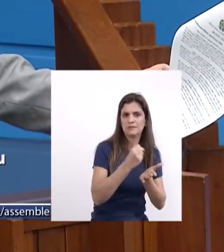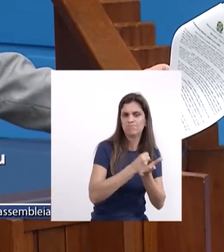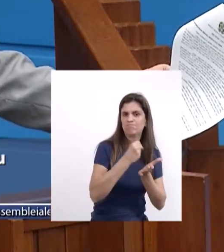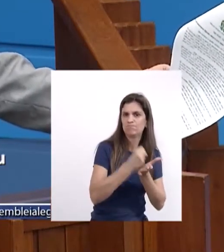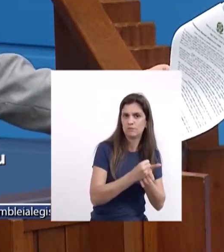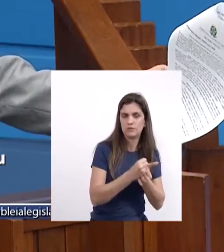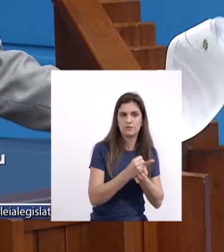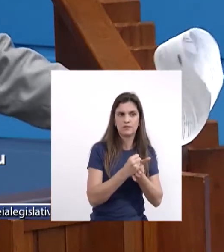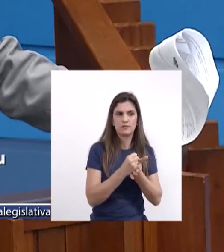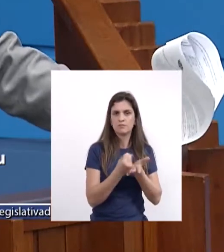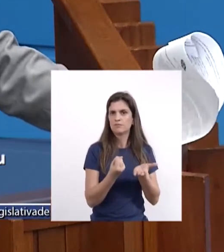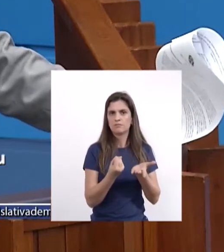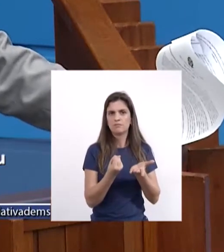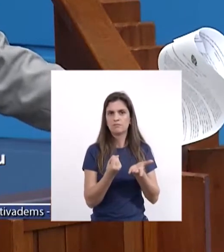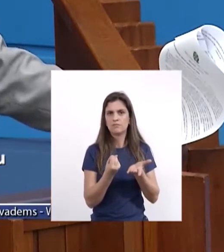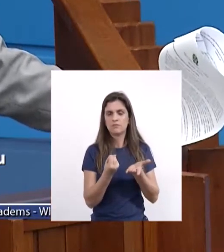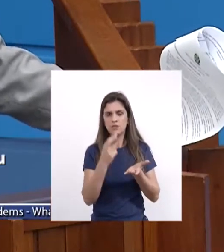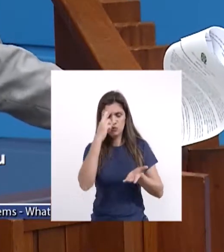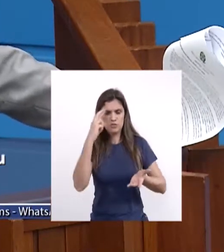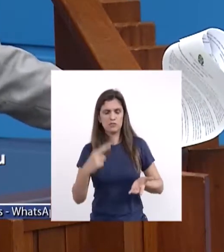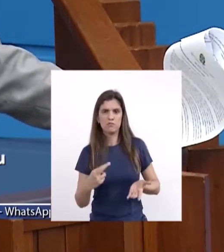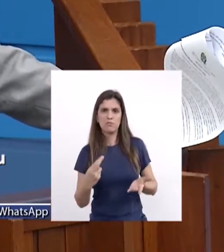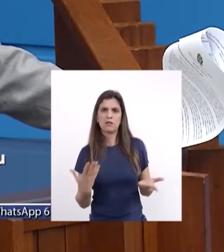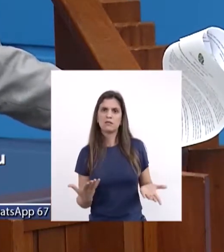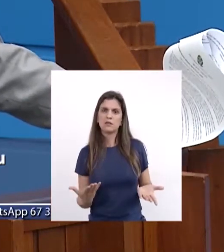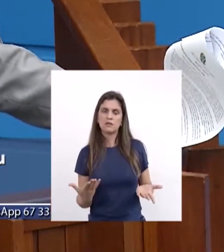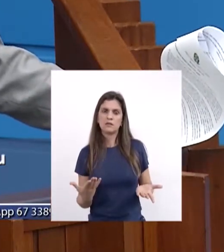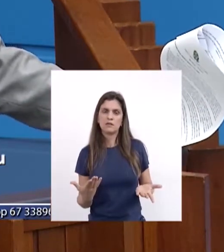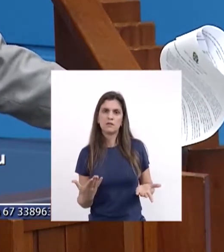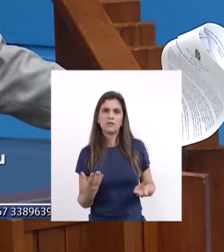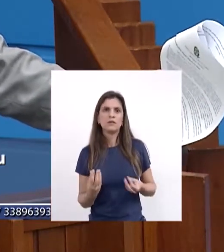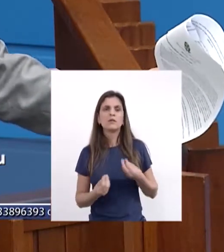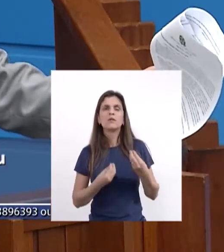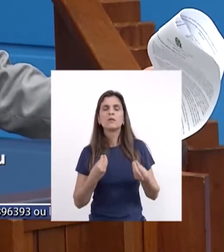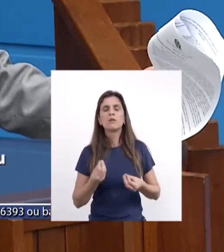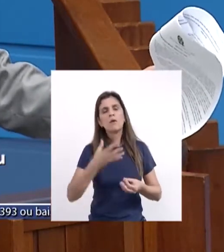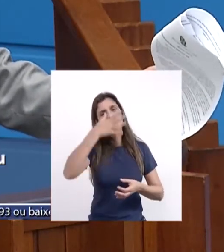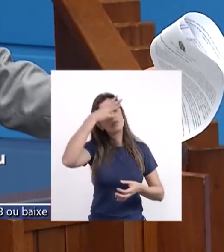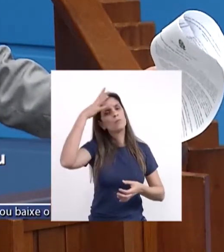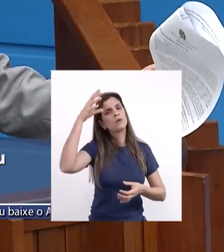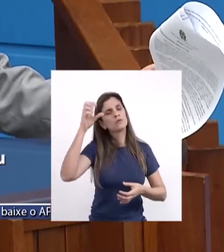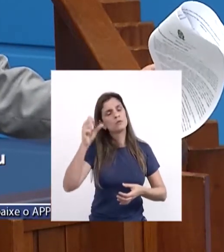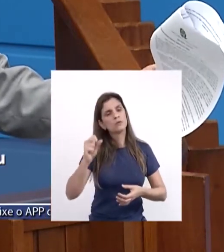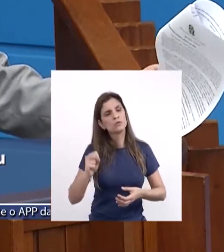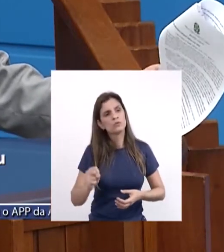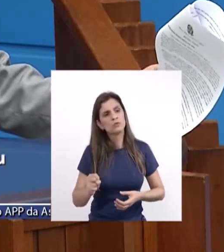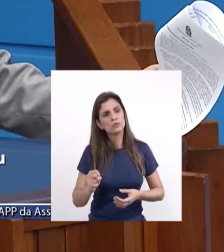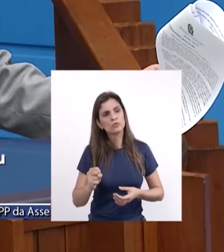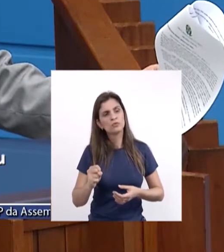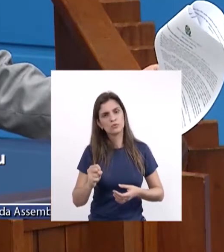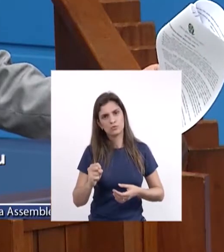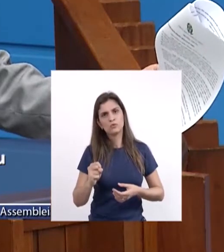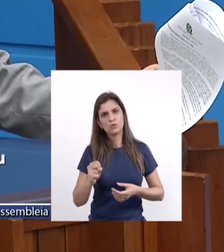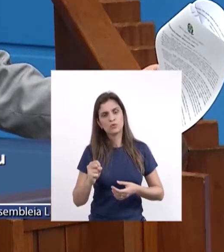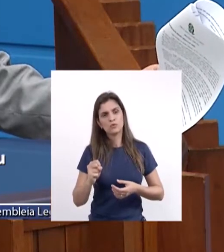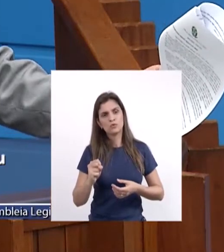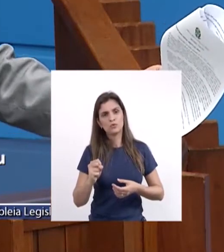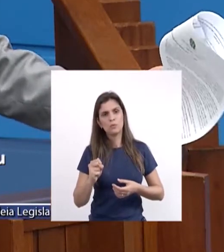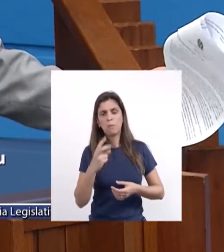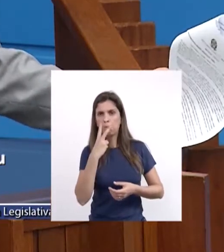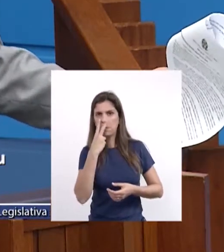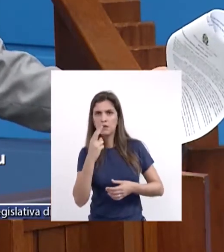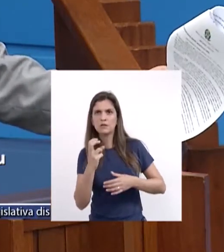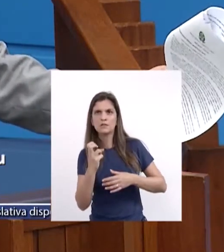Está se repetindo no Mato Grosso do Sul a mesma história da LR, da América Latina Logística,